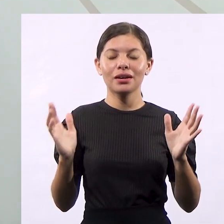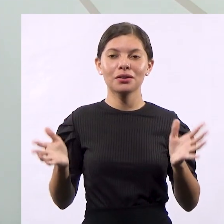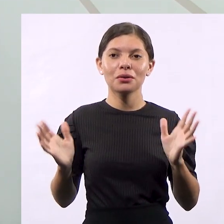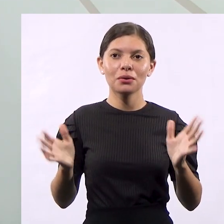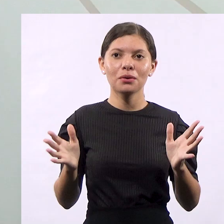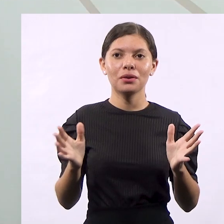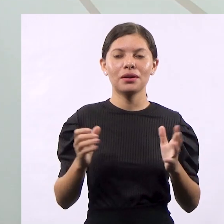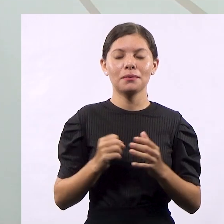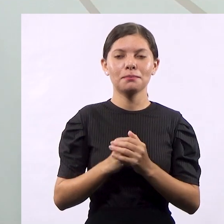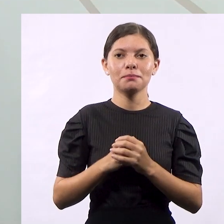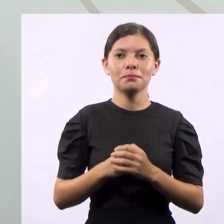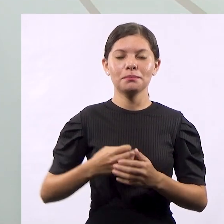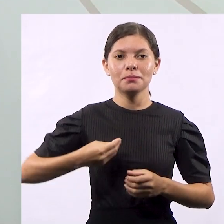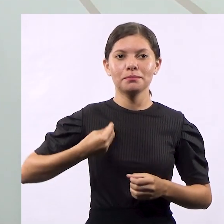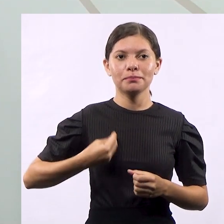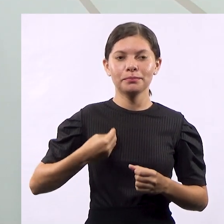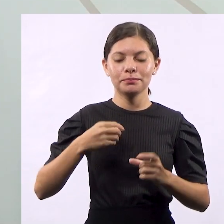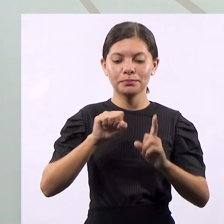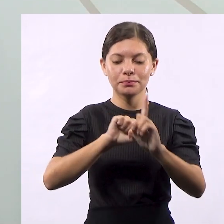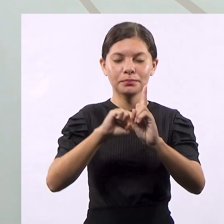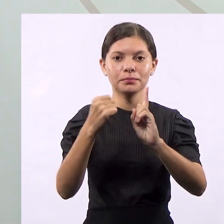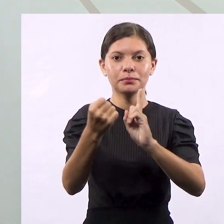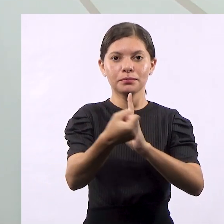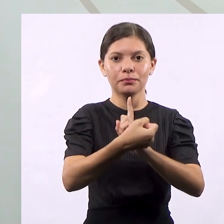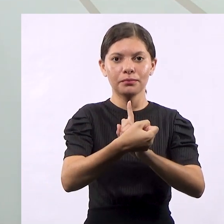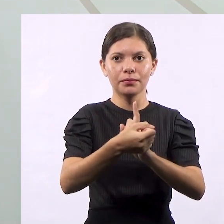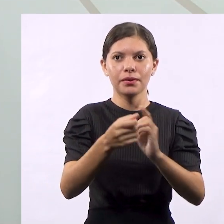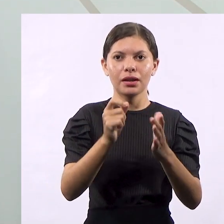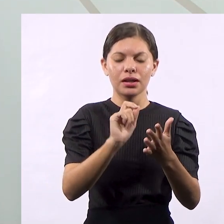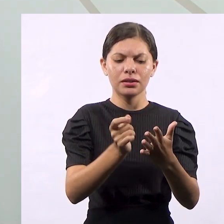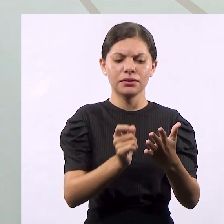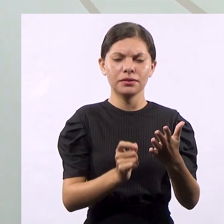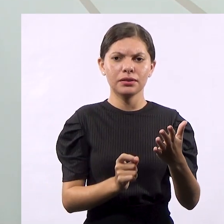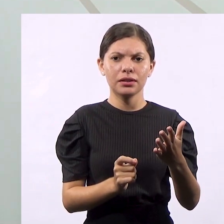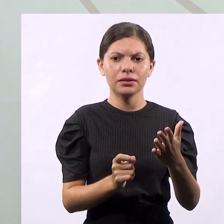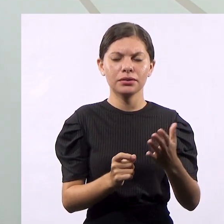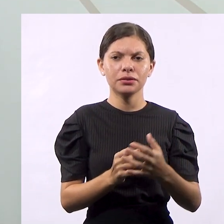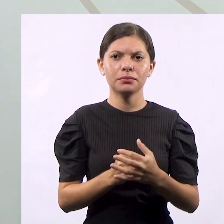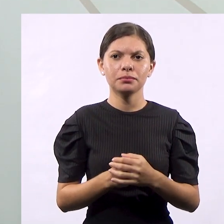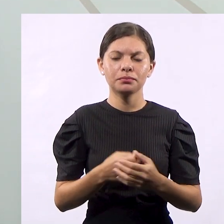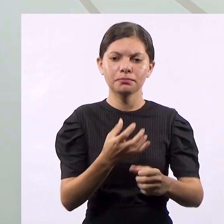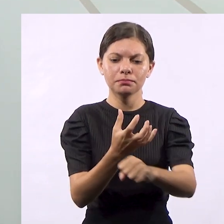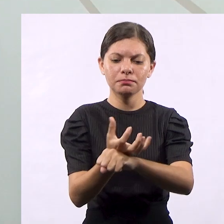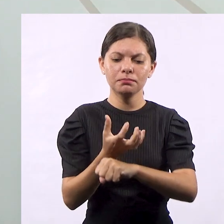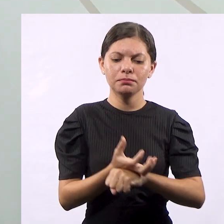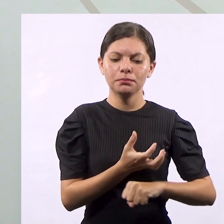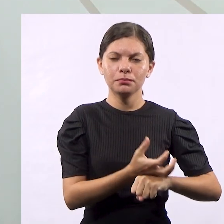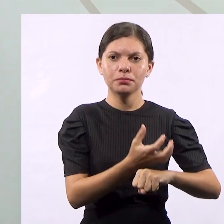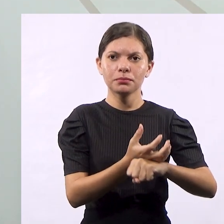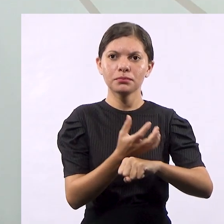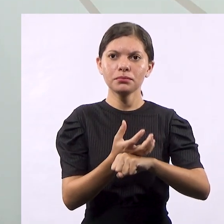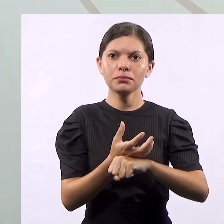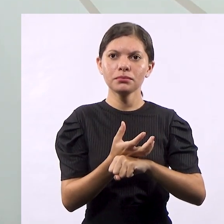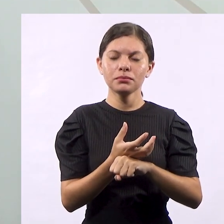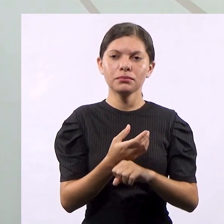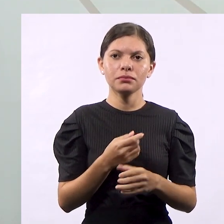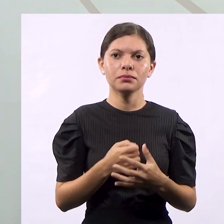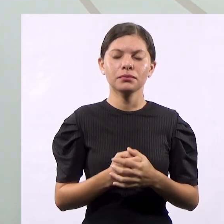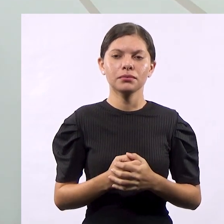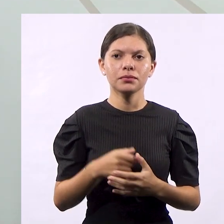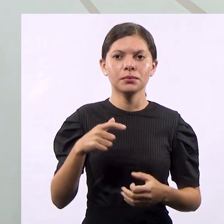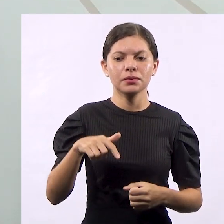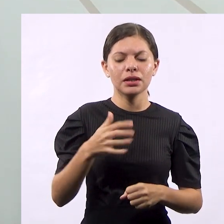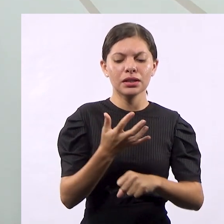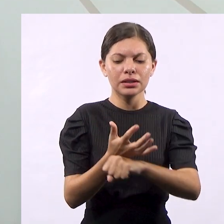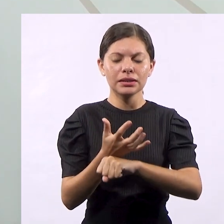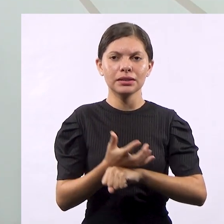atividade pontual, que ela está bem localizada, até de forma interdisciplinar, mas pontualmente na disciplina